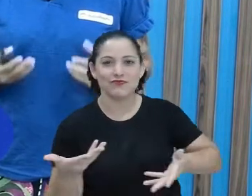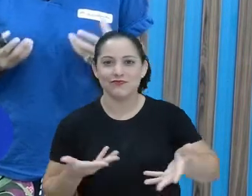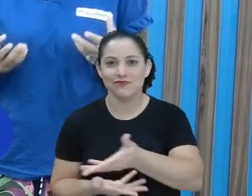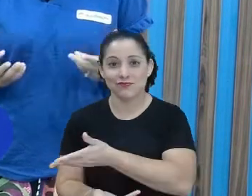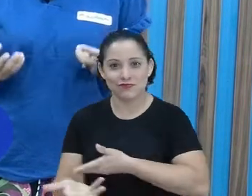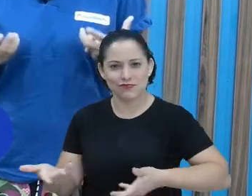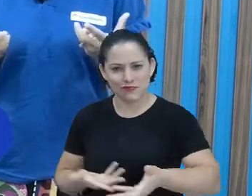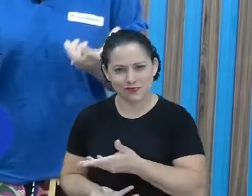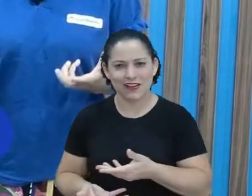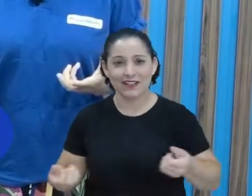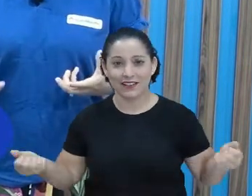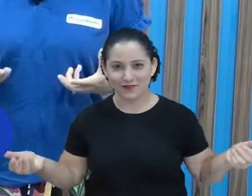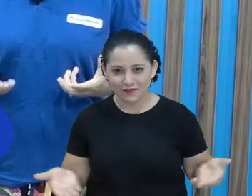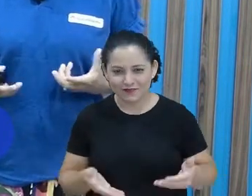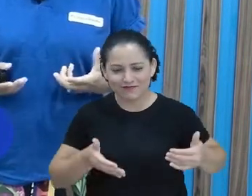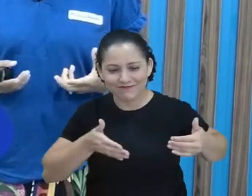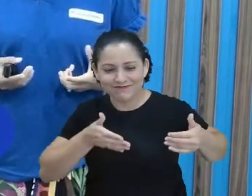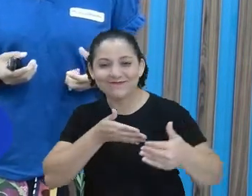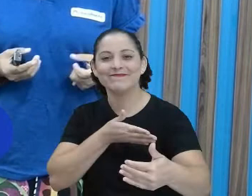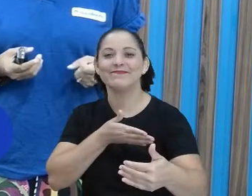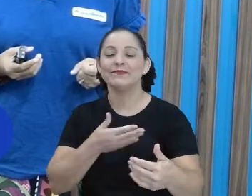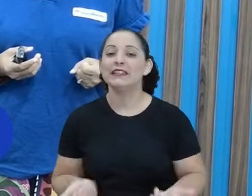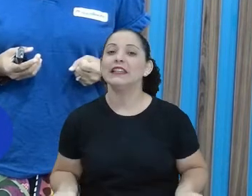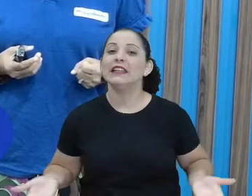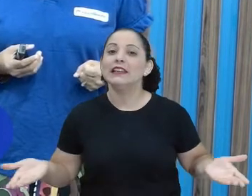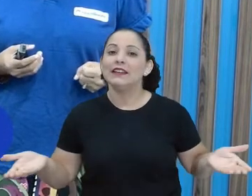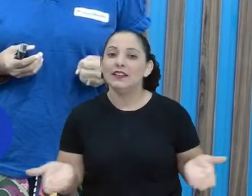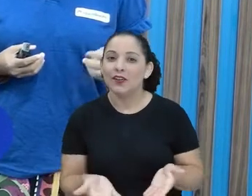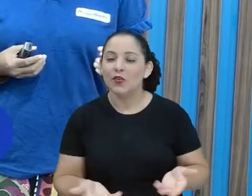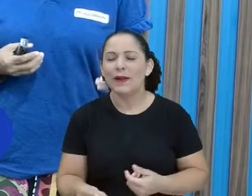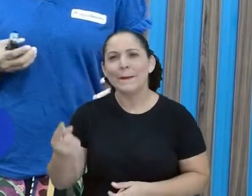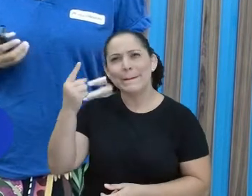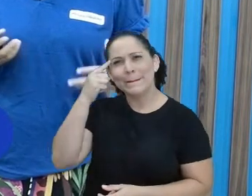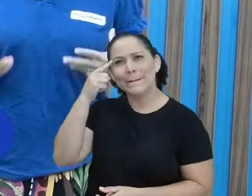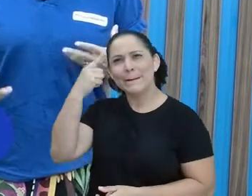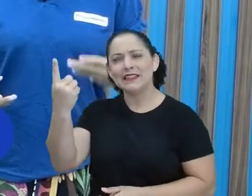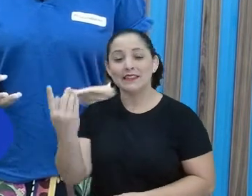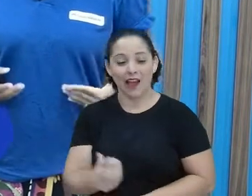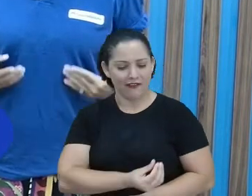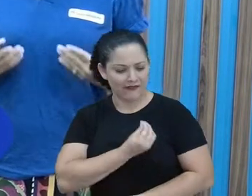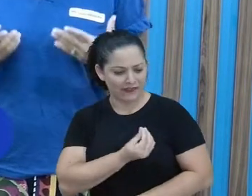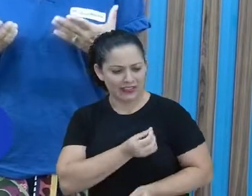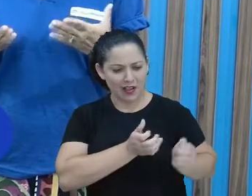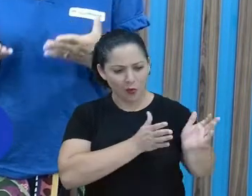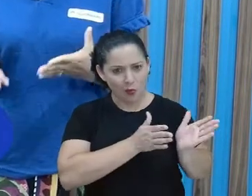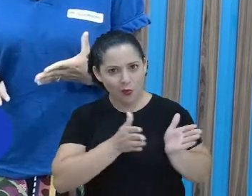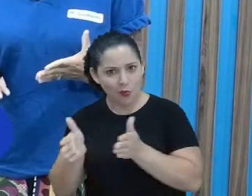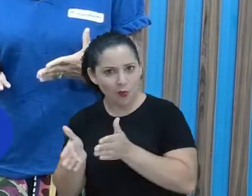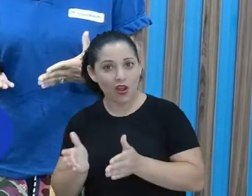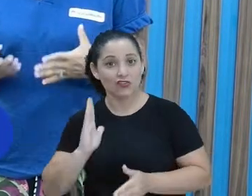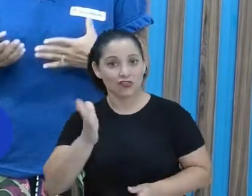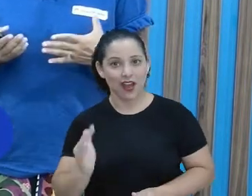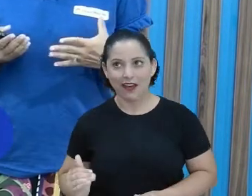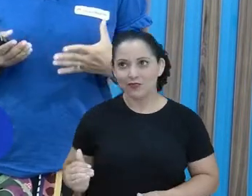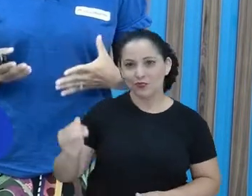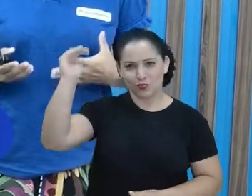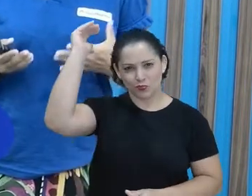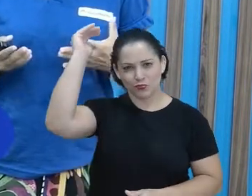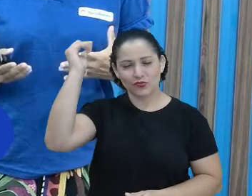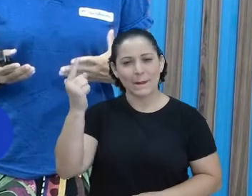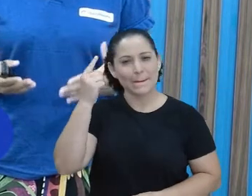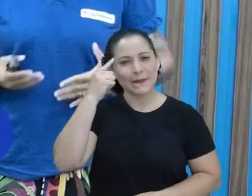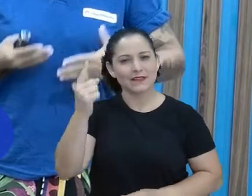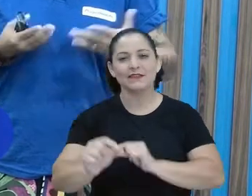nosso contemporâneo, né? E, gente, pensar no nosso cotidiano enquanto adultos é pensar